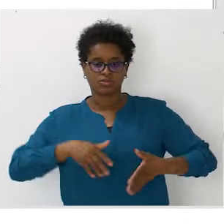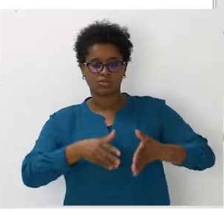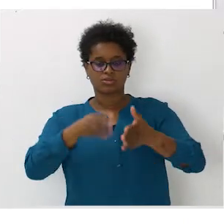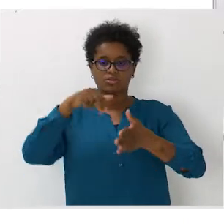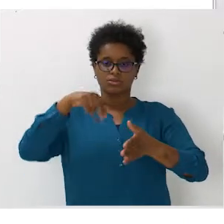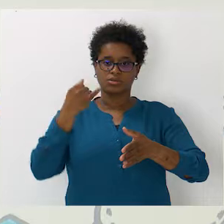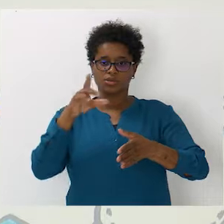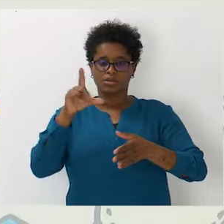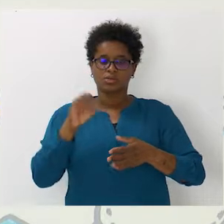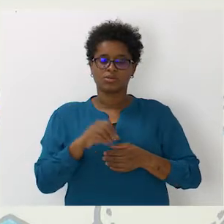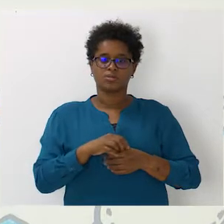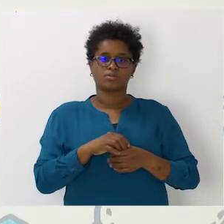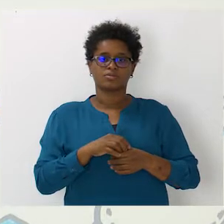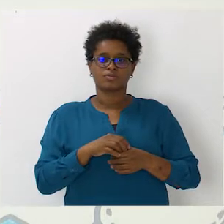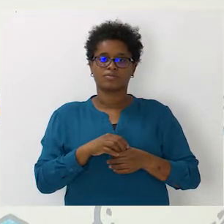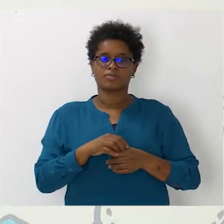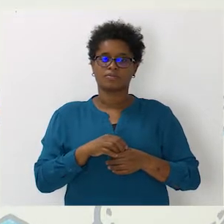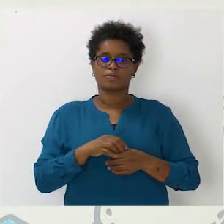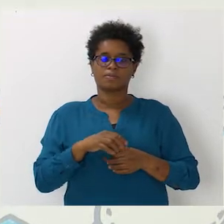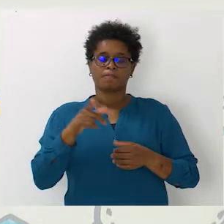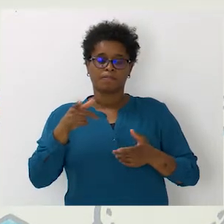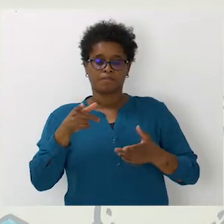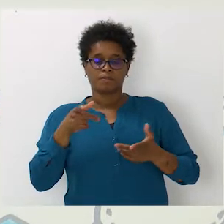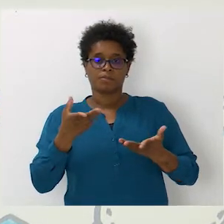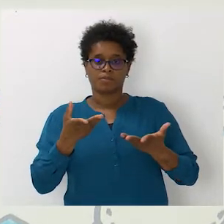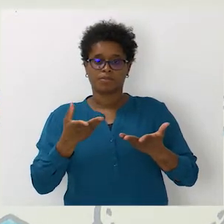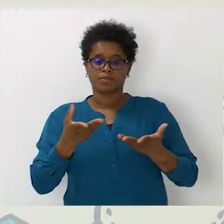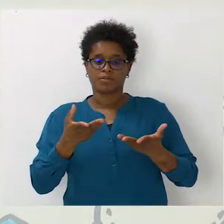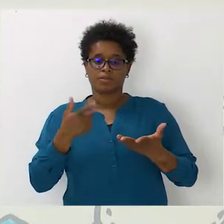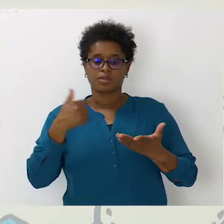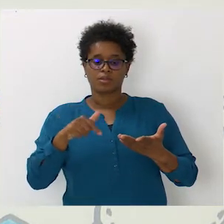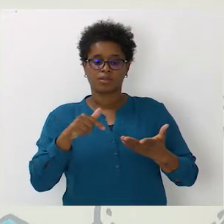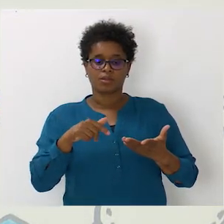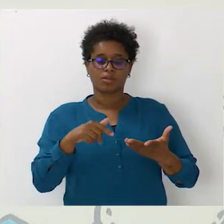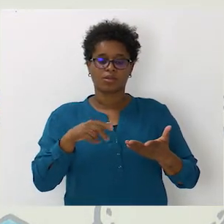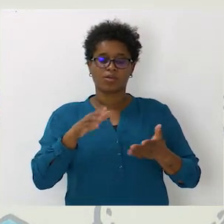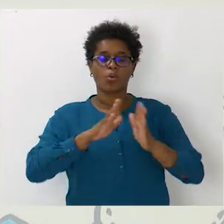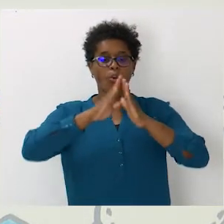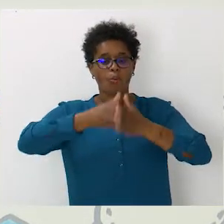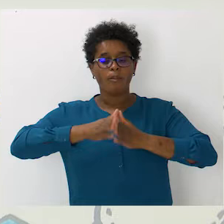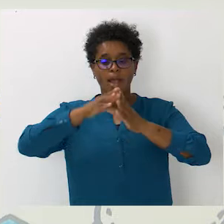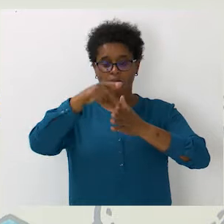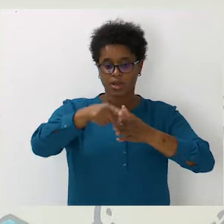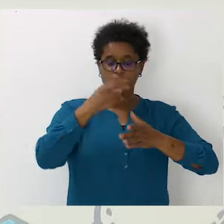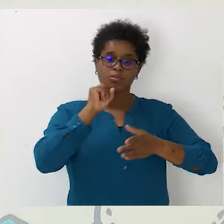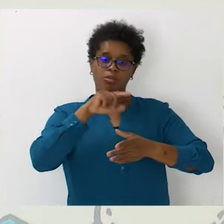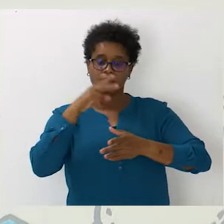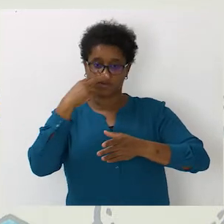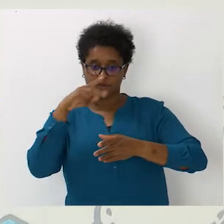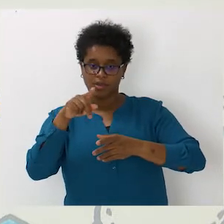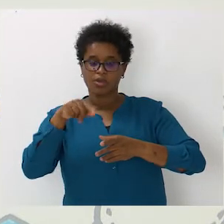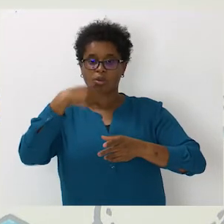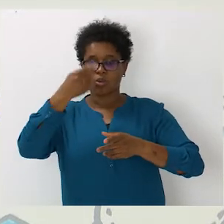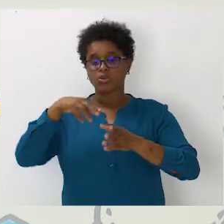Nilo, o rio navegável. Temos um barco ali, pode ver,